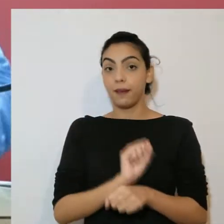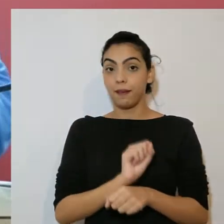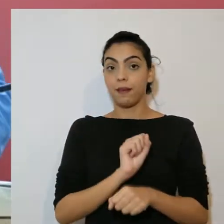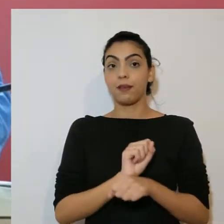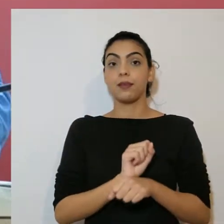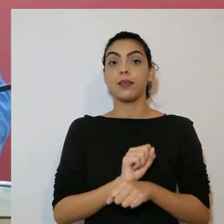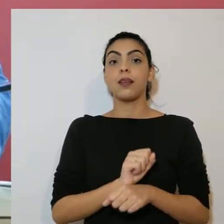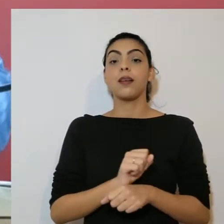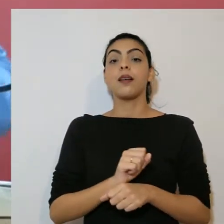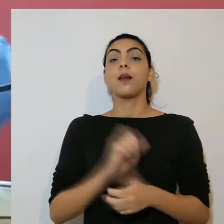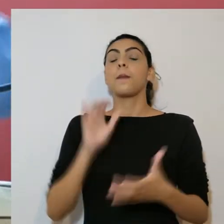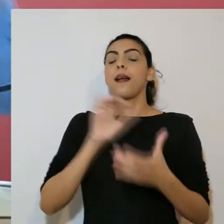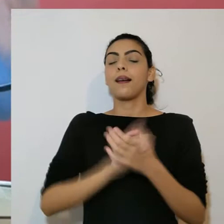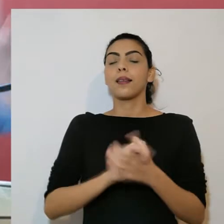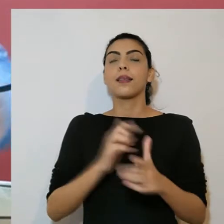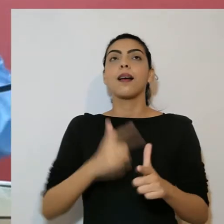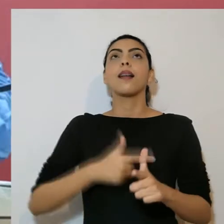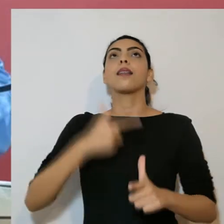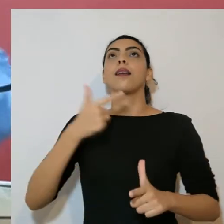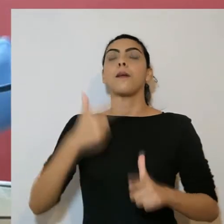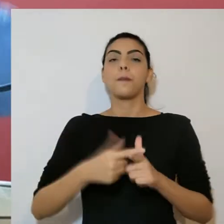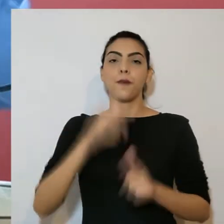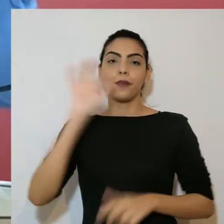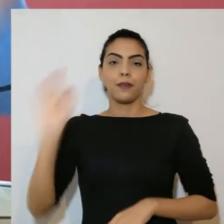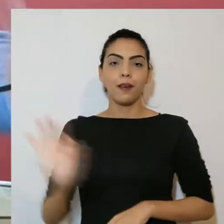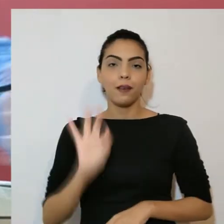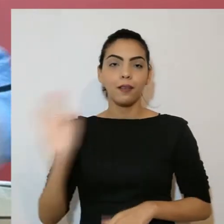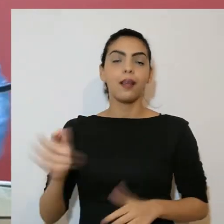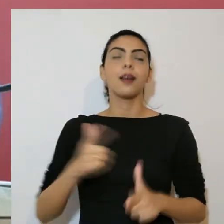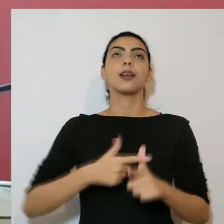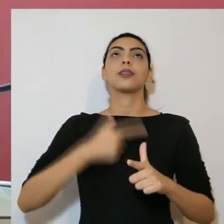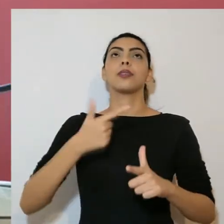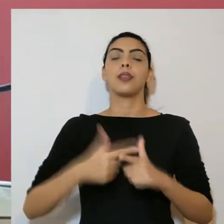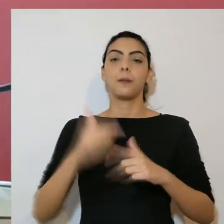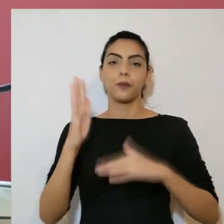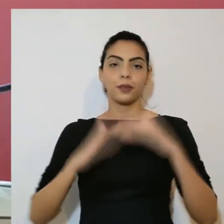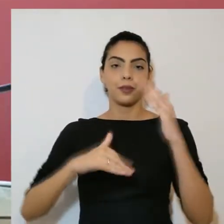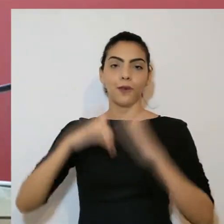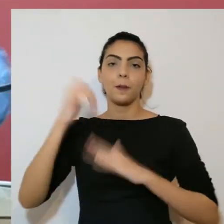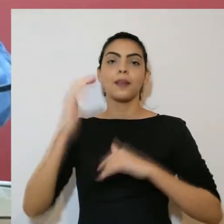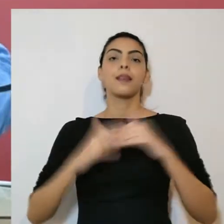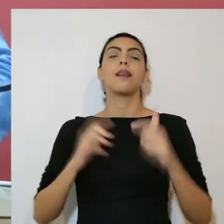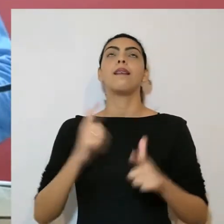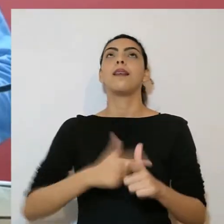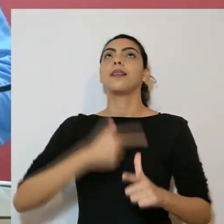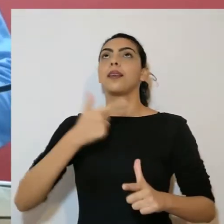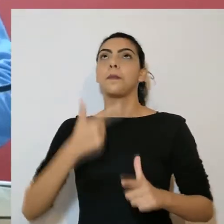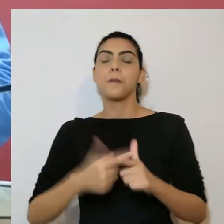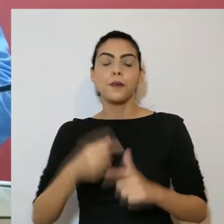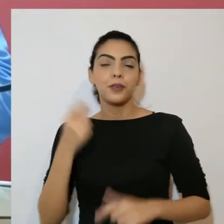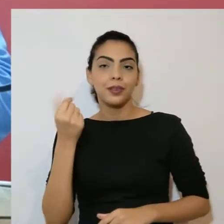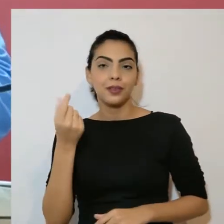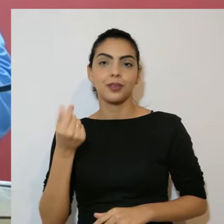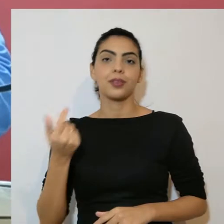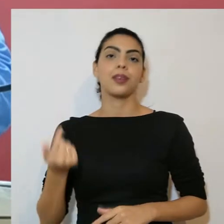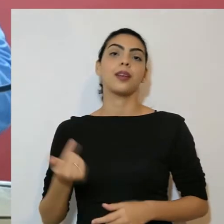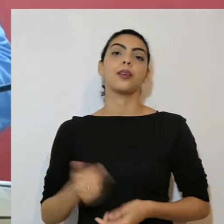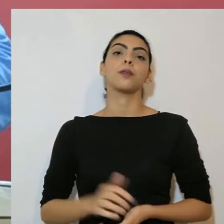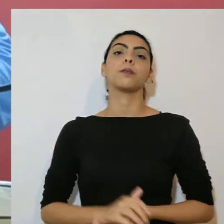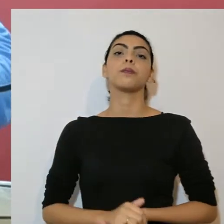casar depois da faculdade, depois de ter um bom emprego, ter um bom